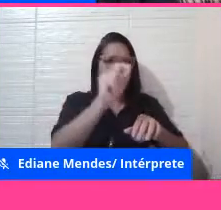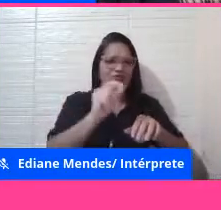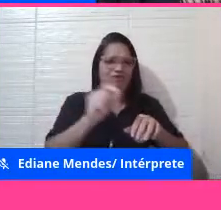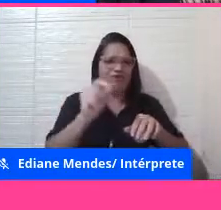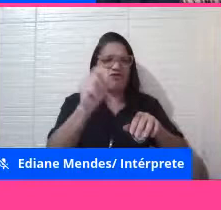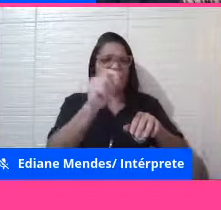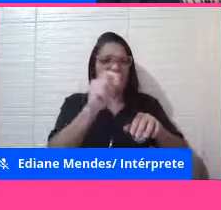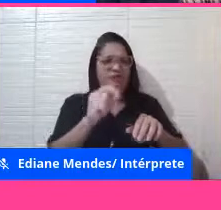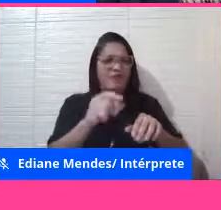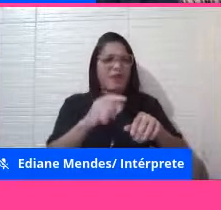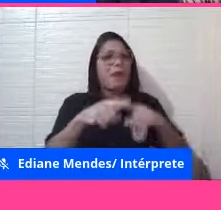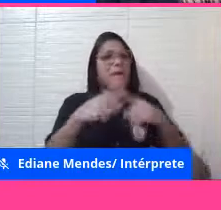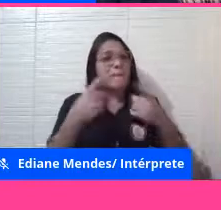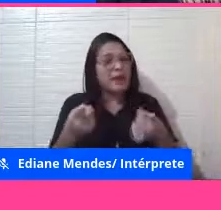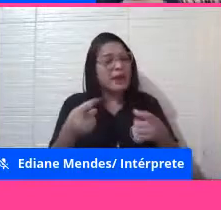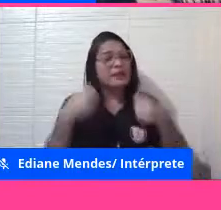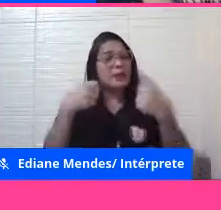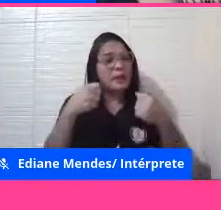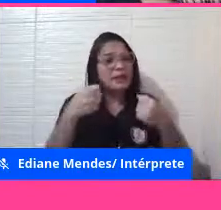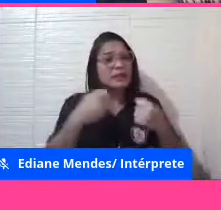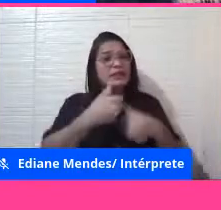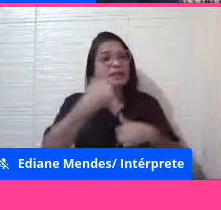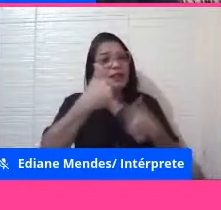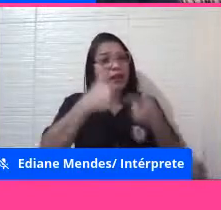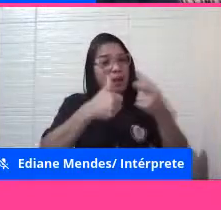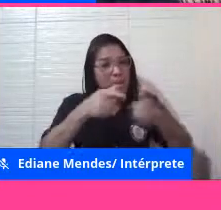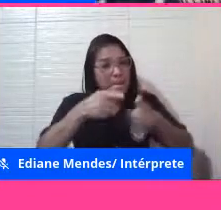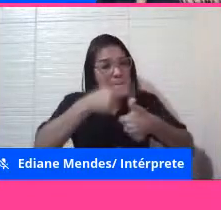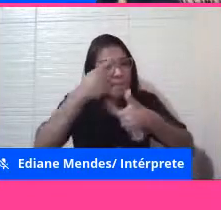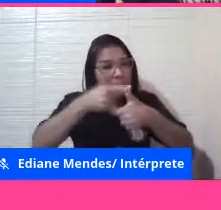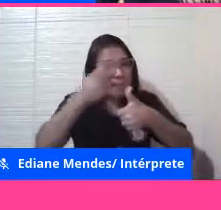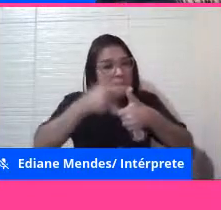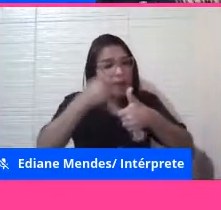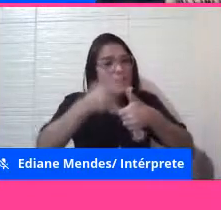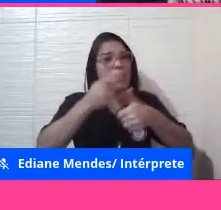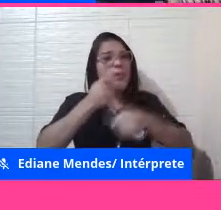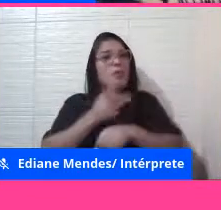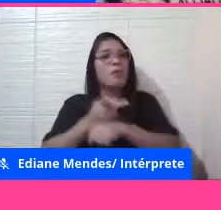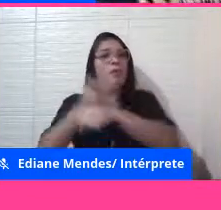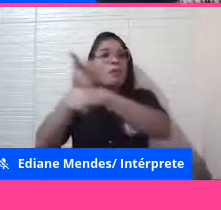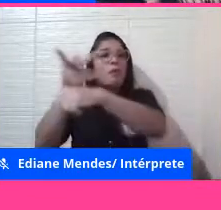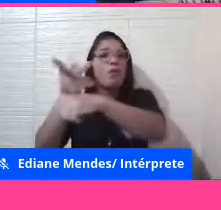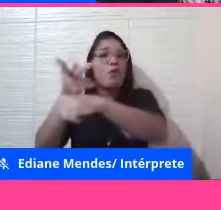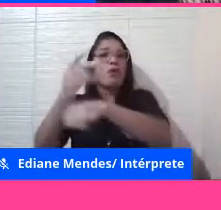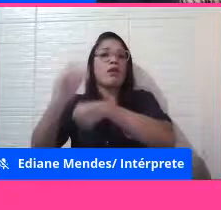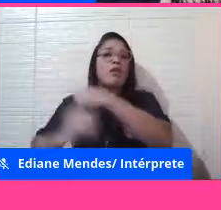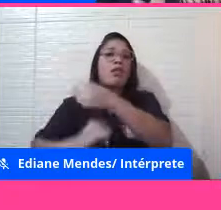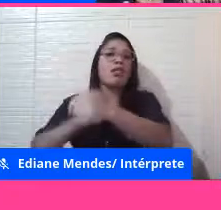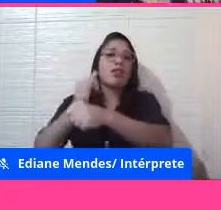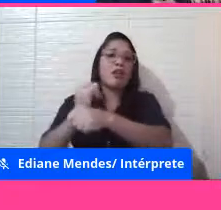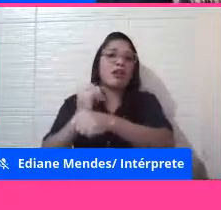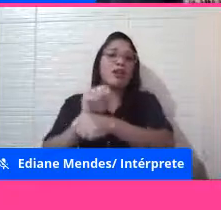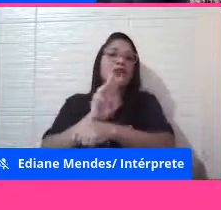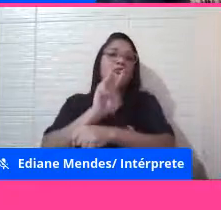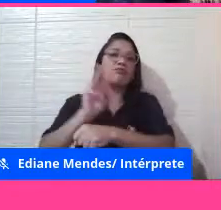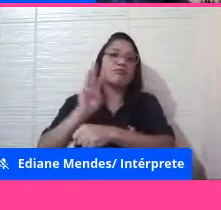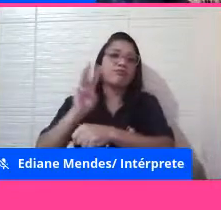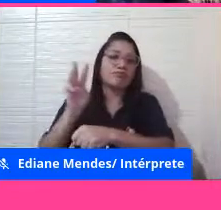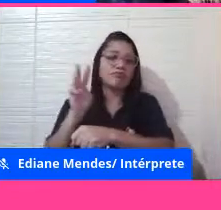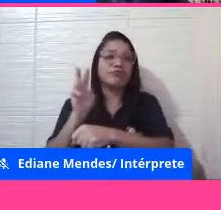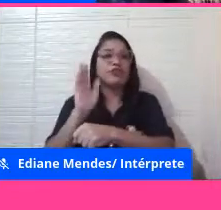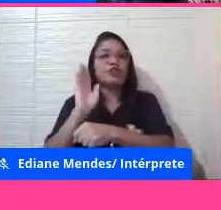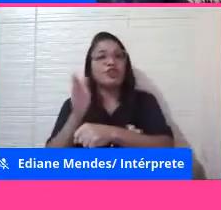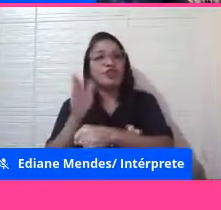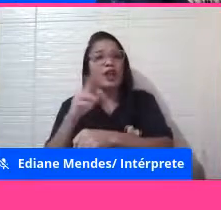entendeu? Então, é mais fácil às vezes, se procurar, como todo mundo faz, procurar se tem pronto.